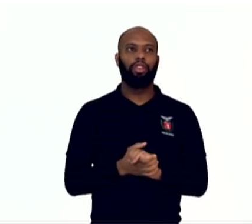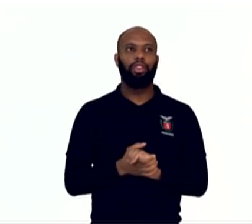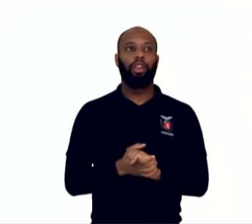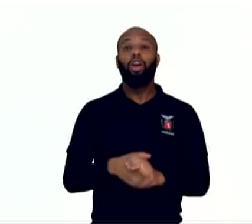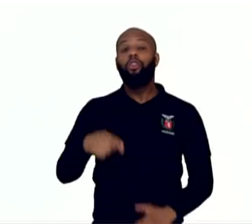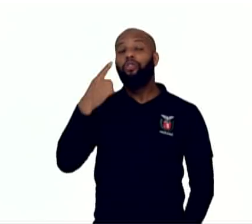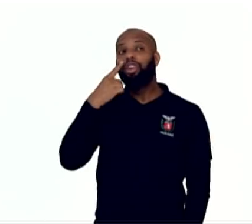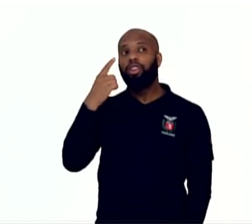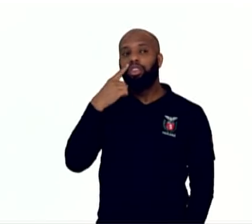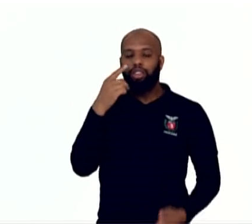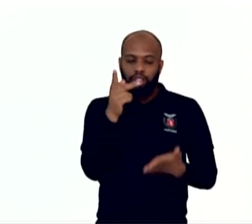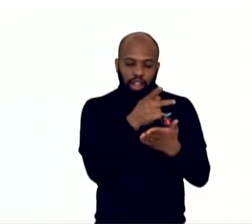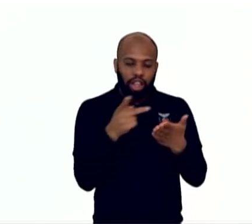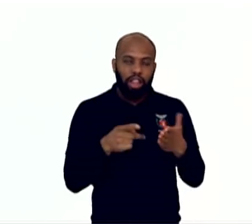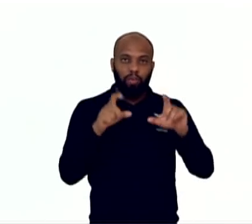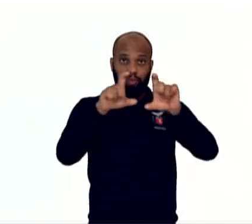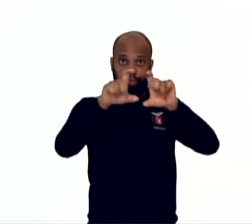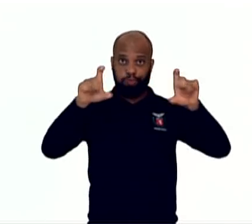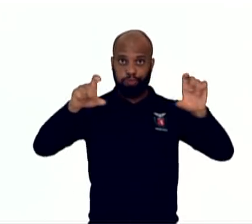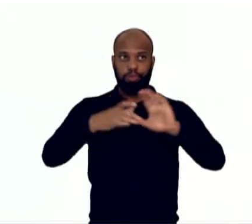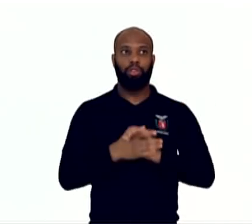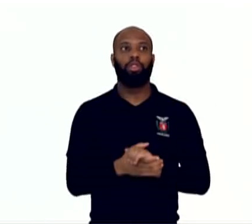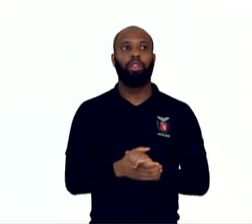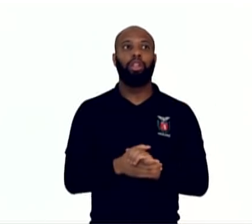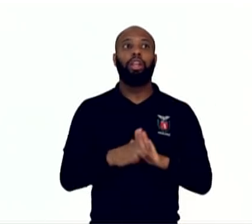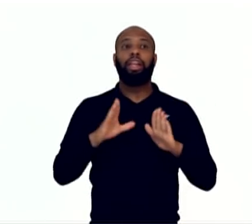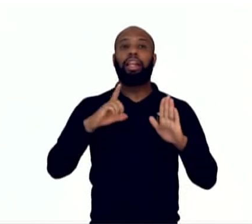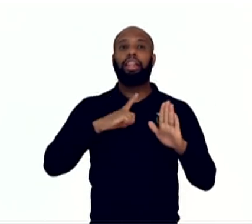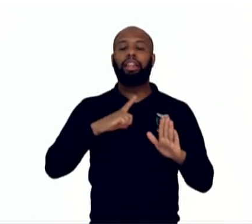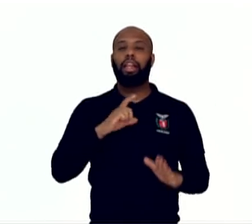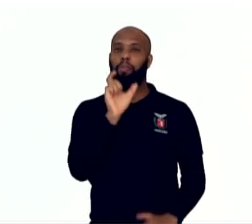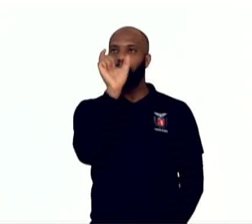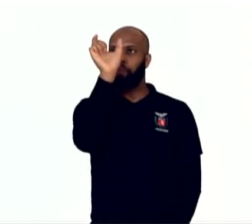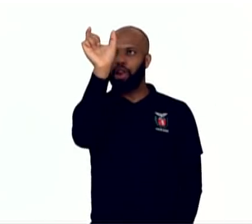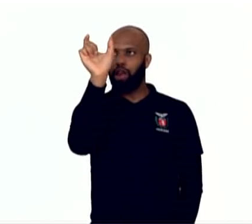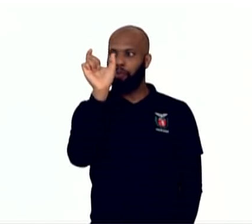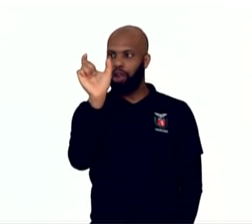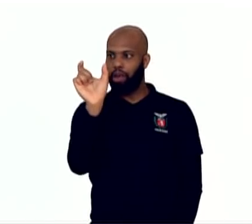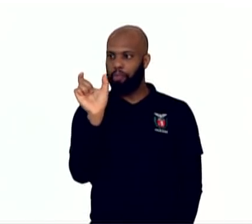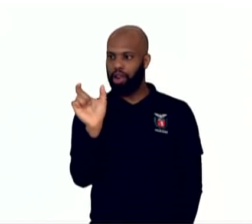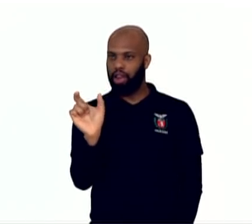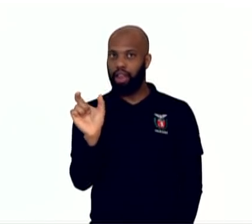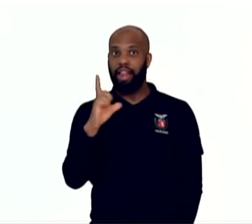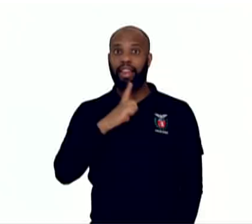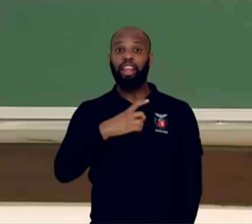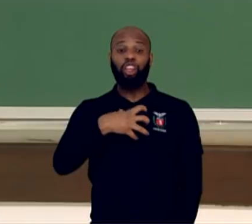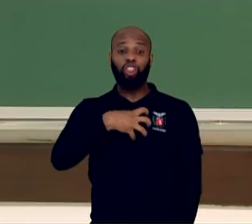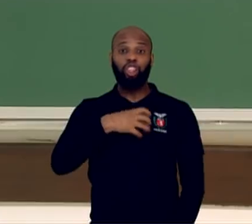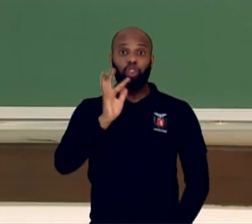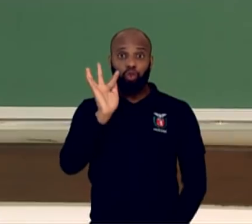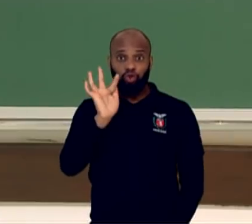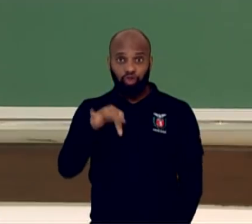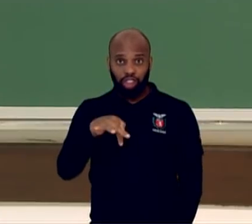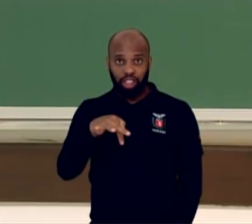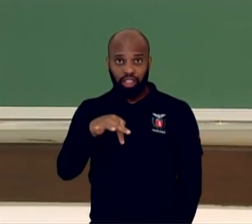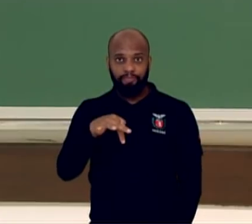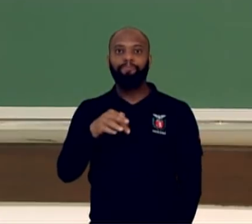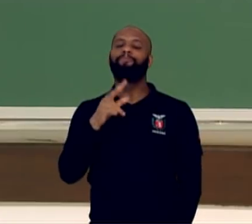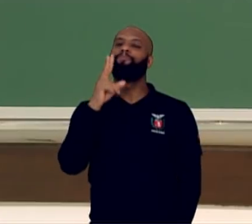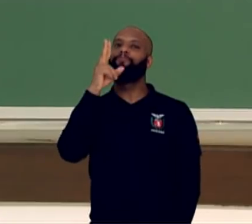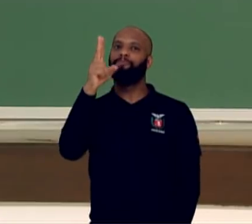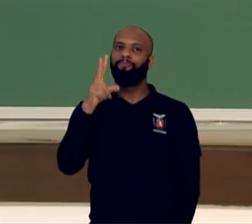poema aqui, ó, nessa estrofe, todas as palavras terminam com o mesmo som.